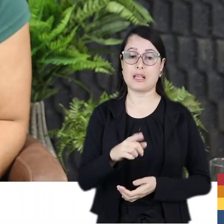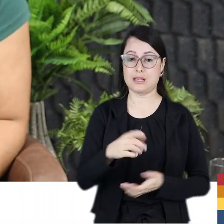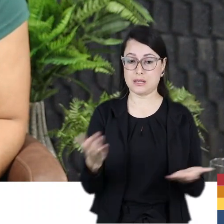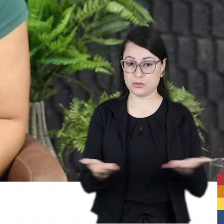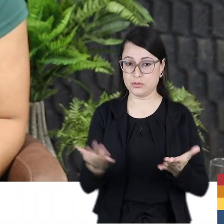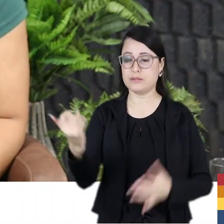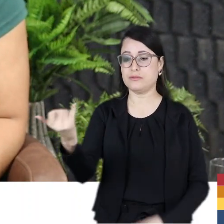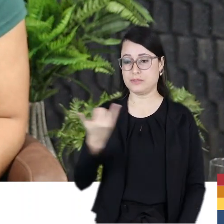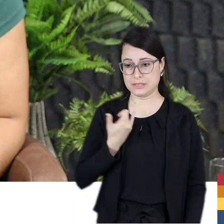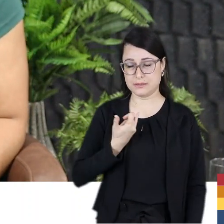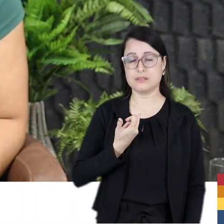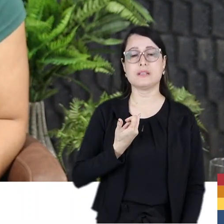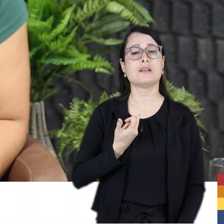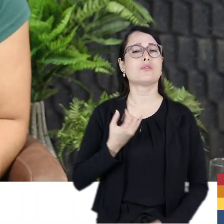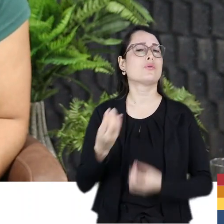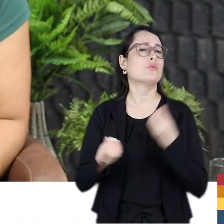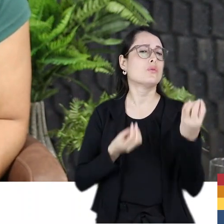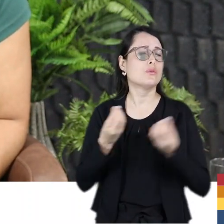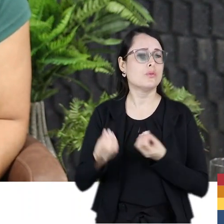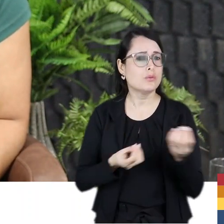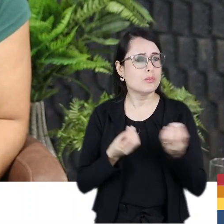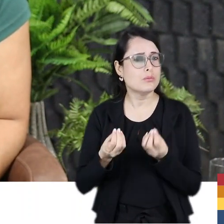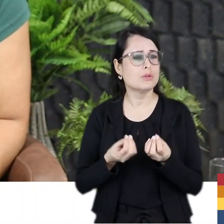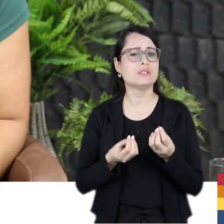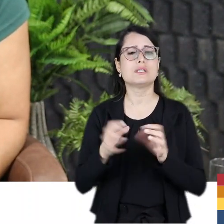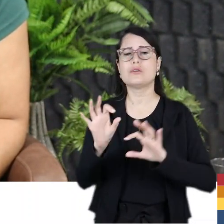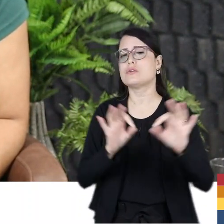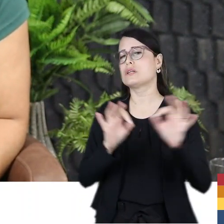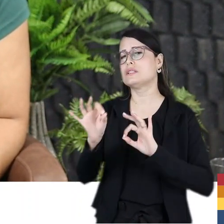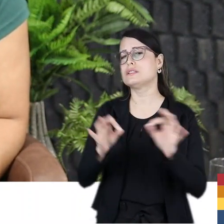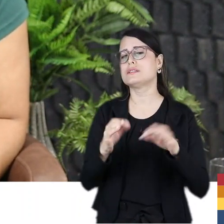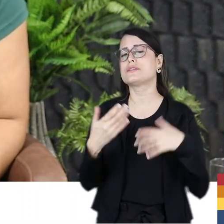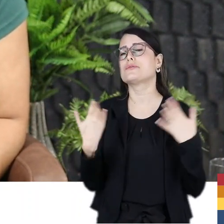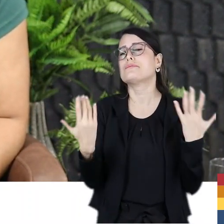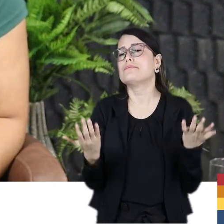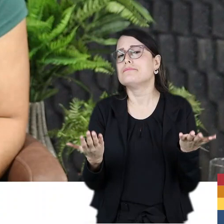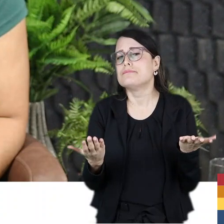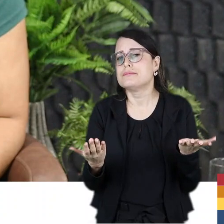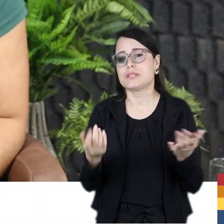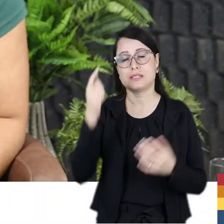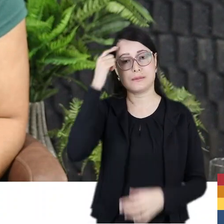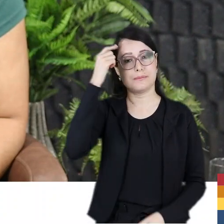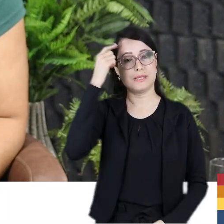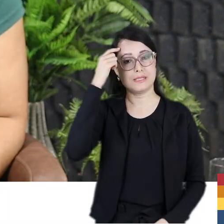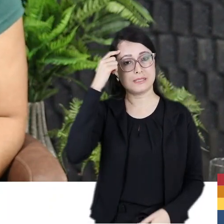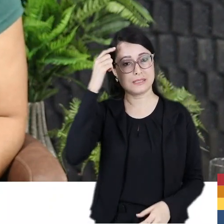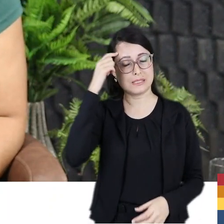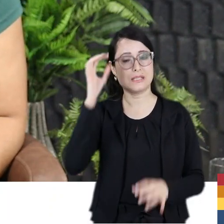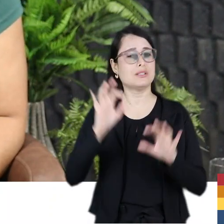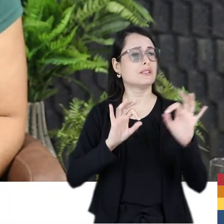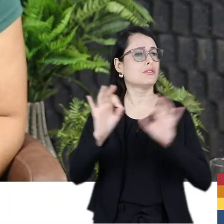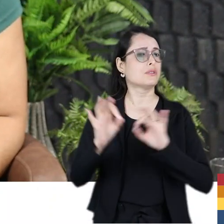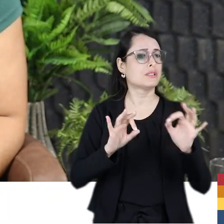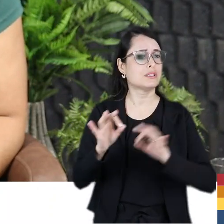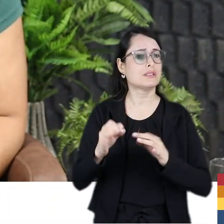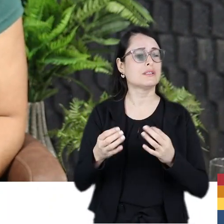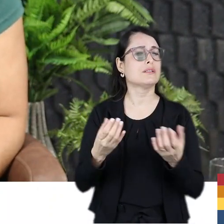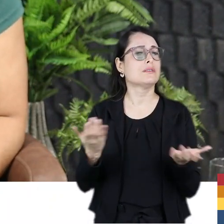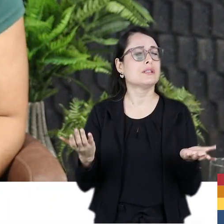organizado, né? Como foi pensada essa arquitetura, haja vista todo o contexto de